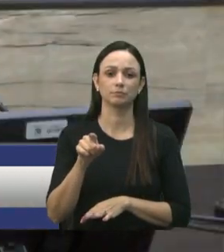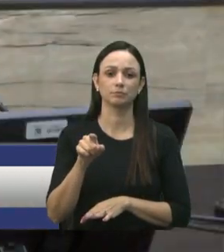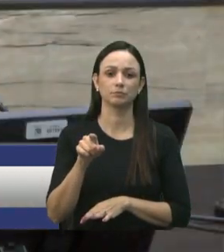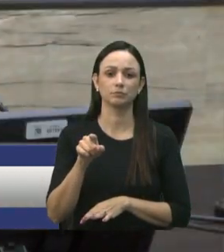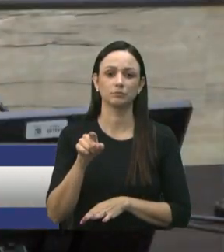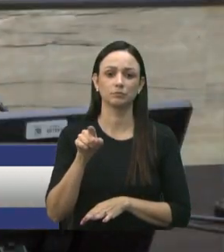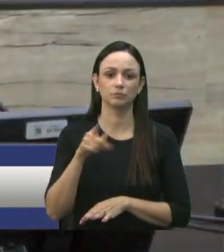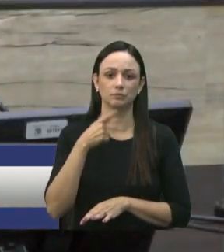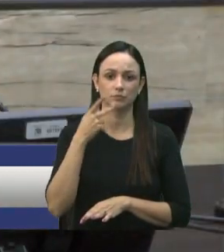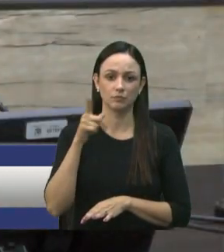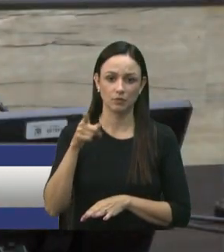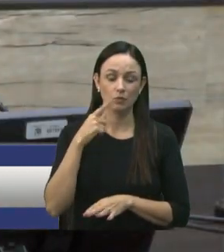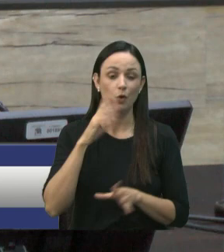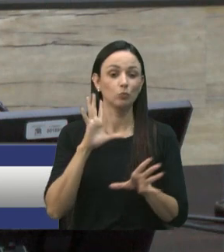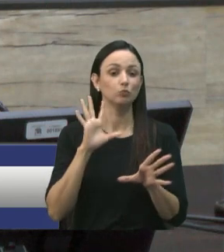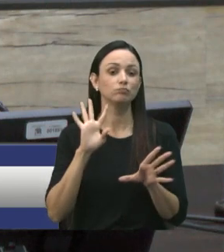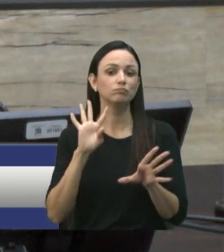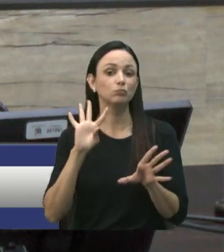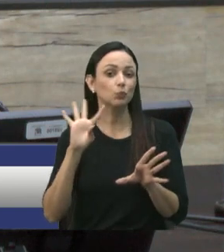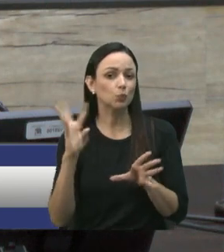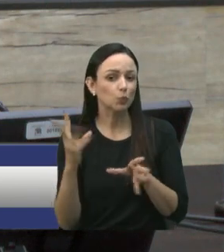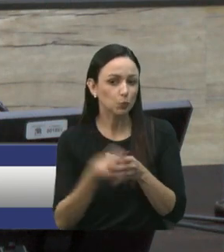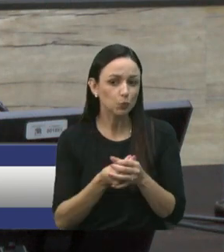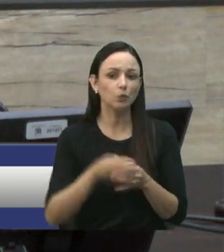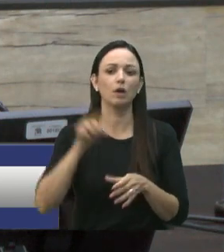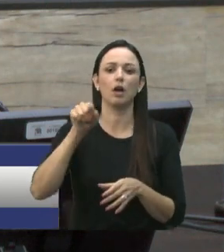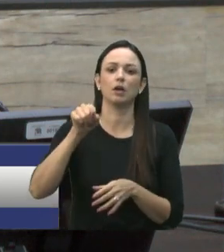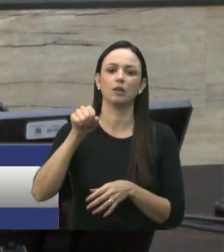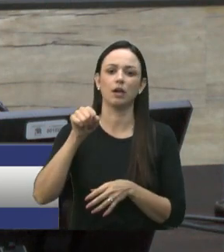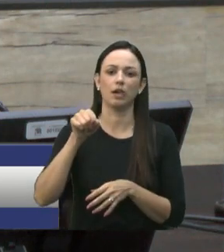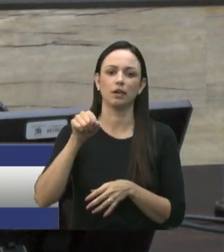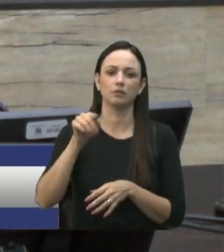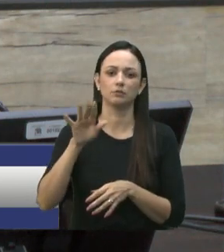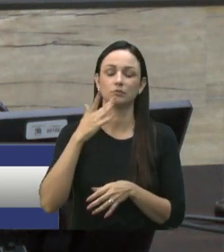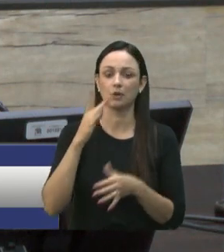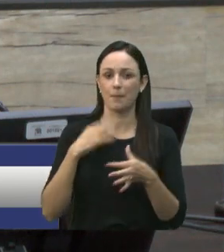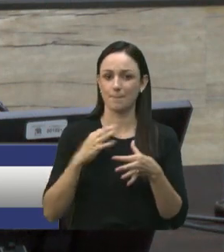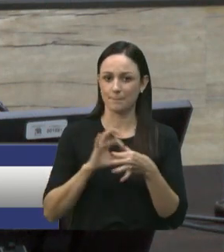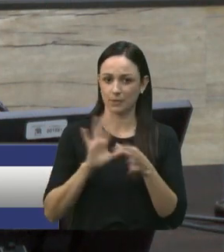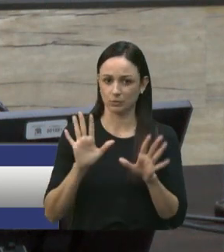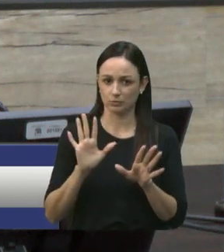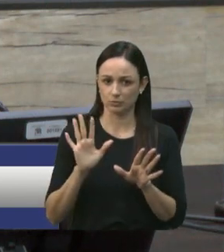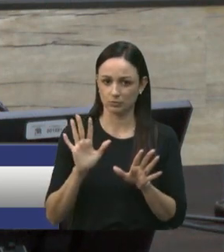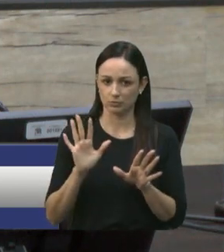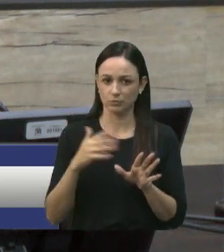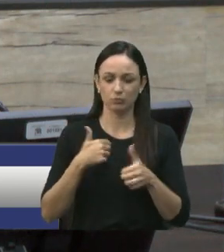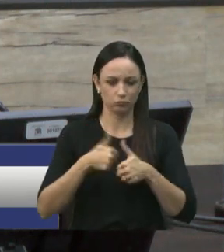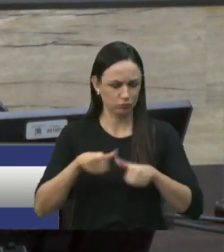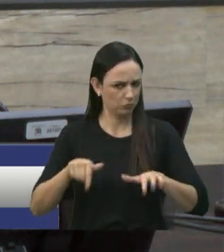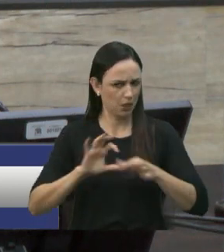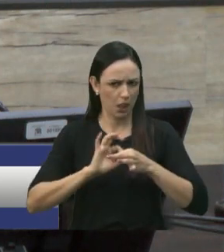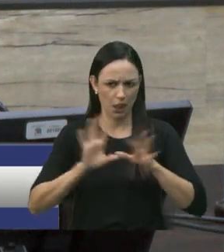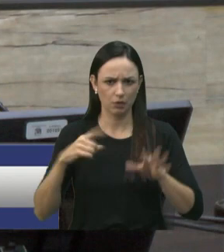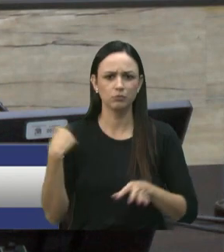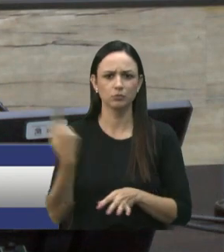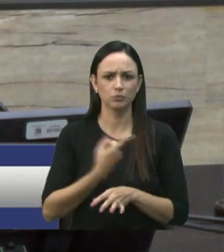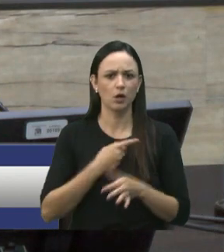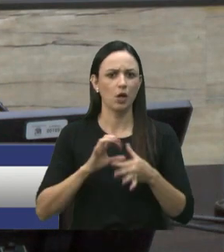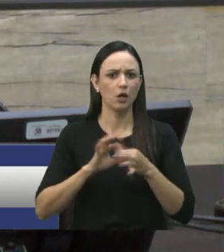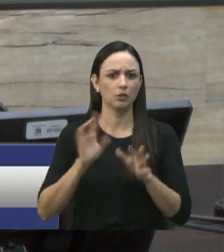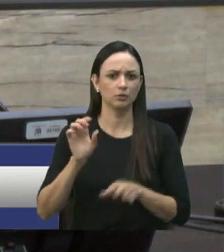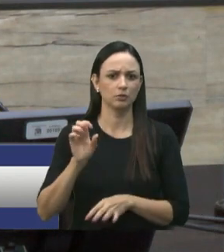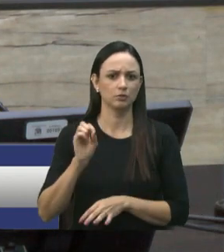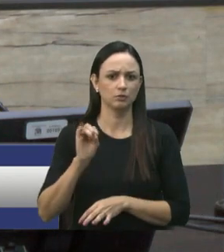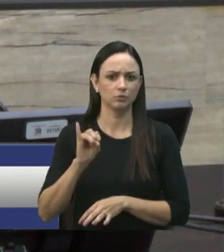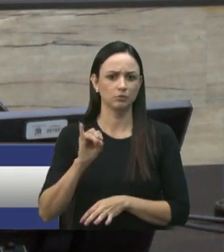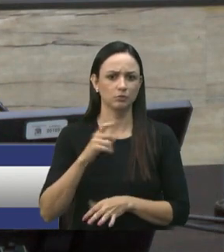que você falou da integralidade, eu acredito assim, se vocês me permitirem, estou aqui à disposição, nós também estamos à disposição, mas se a gente